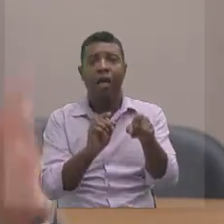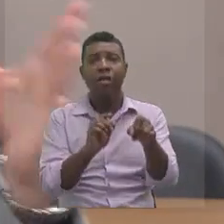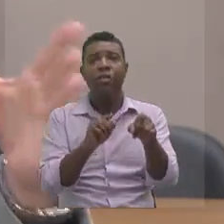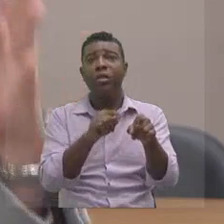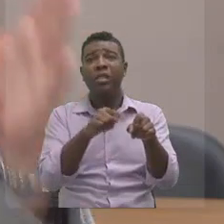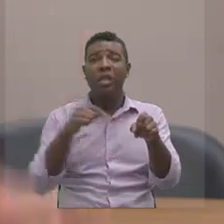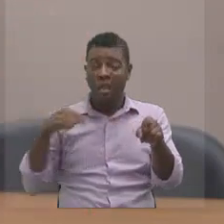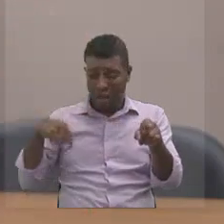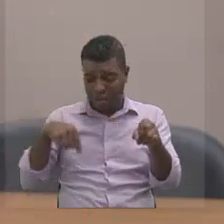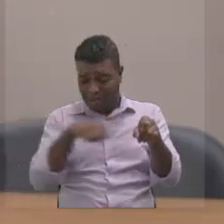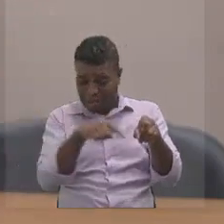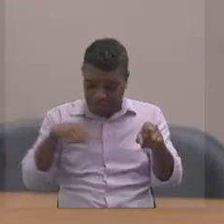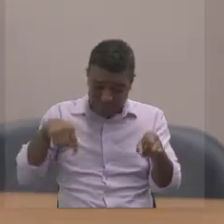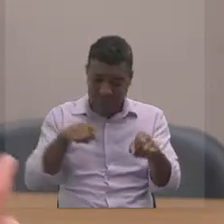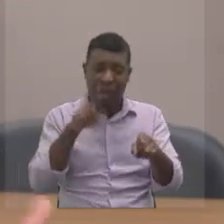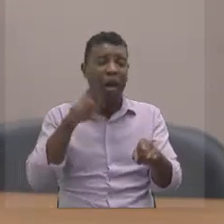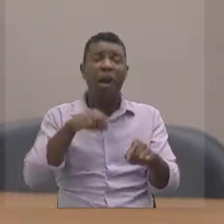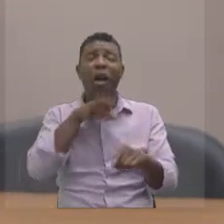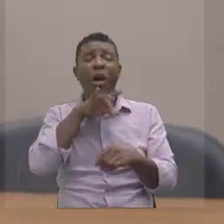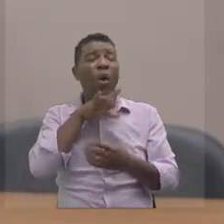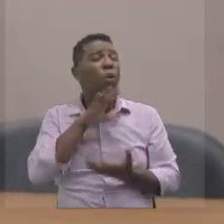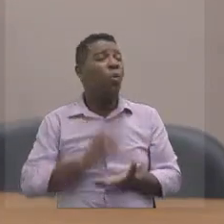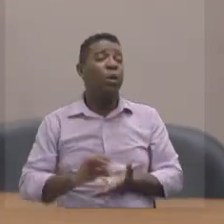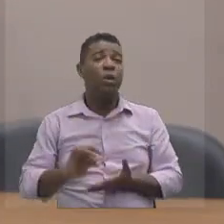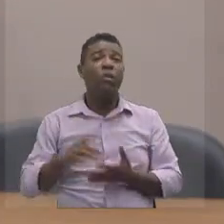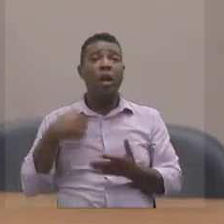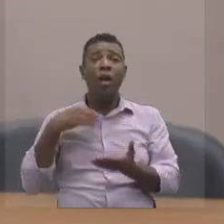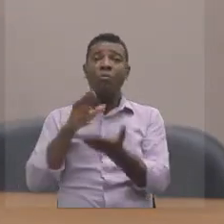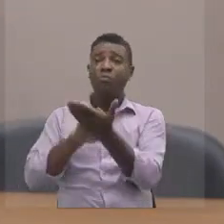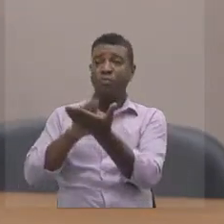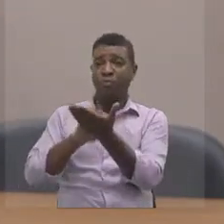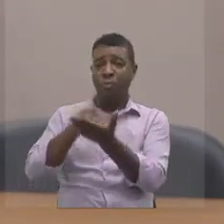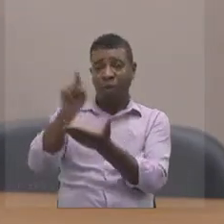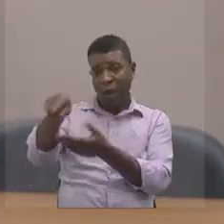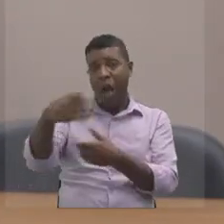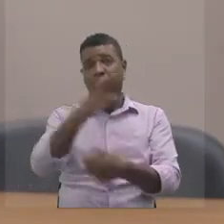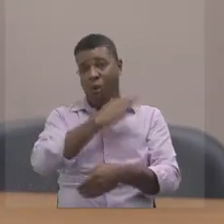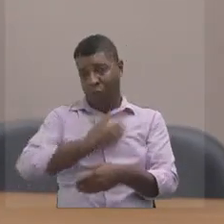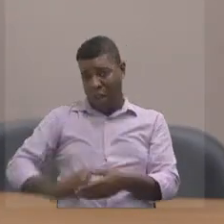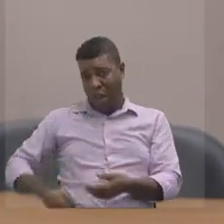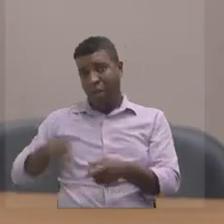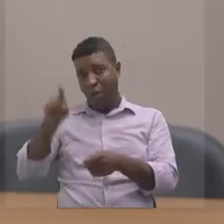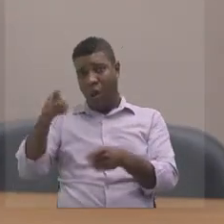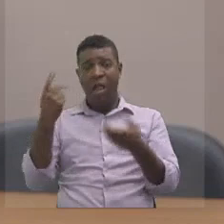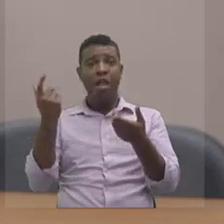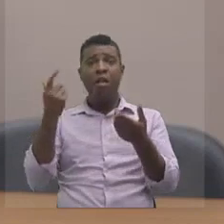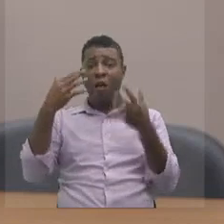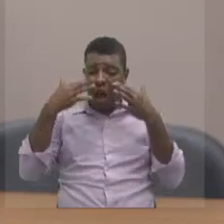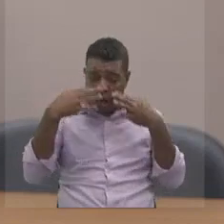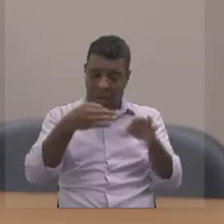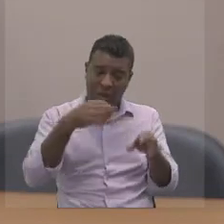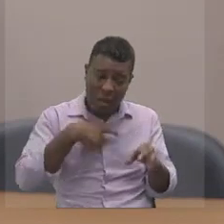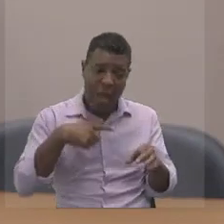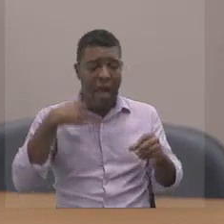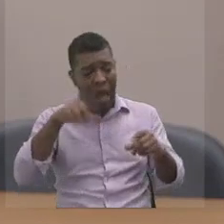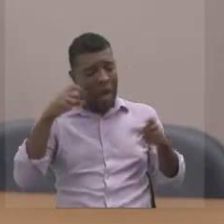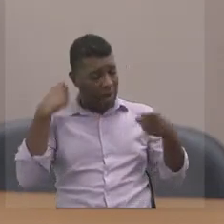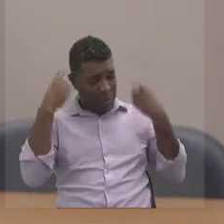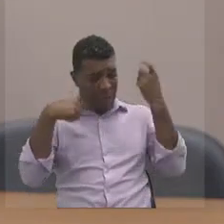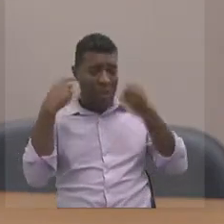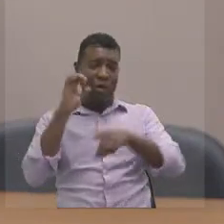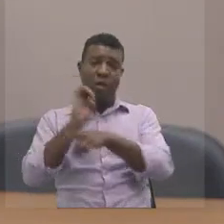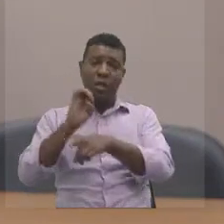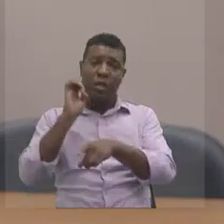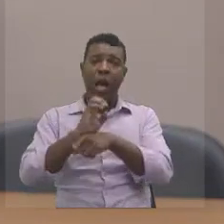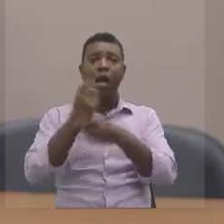Eu vi das obras e parabenizo nosso Governador que é um governador atento eu sei que é uma preocupação de estado na infraestrutura